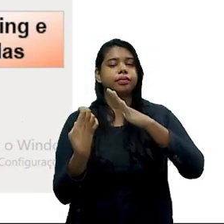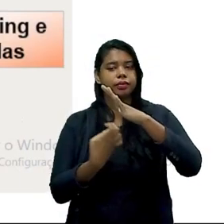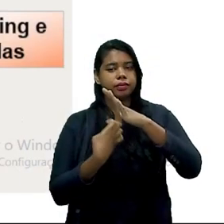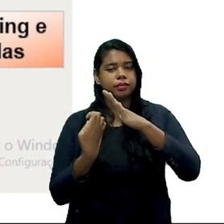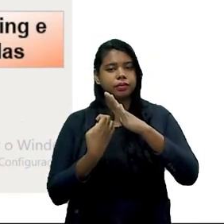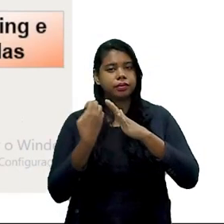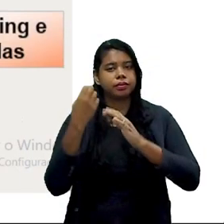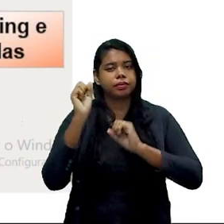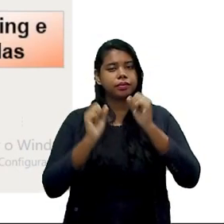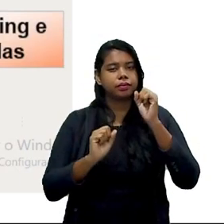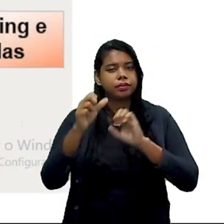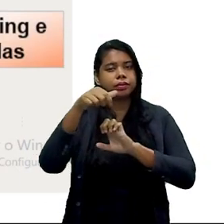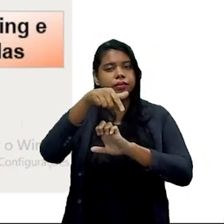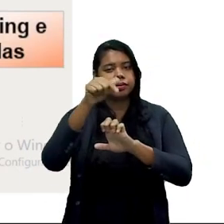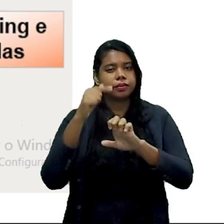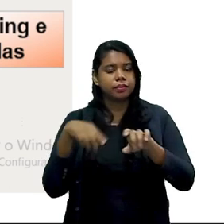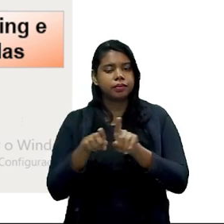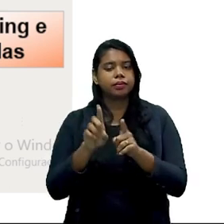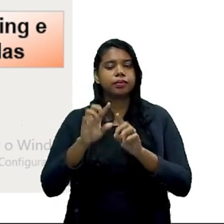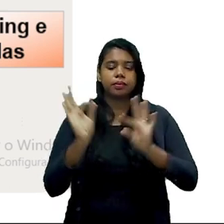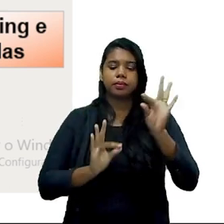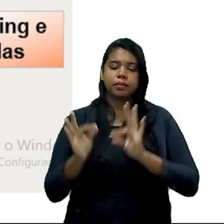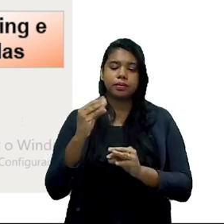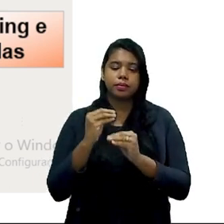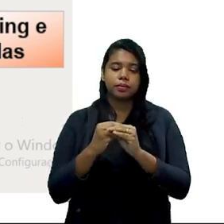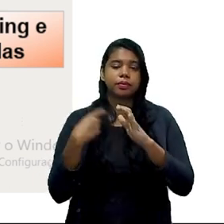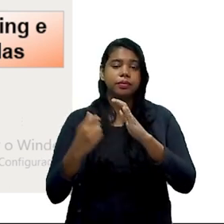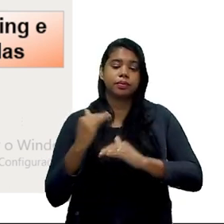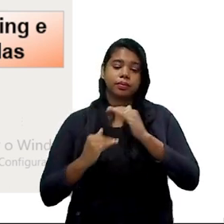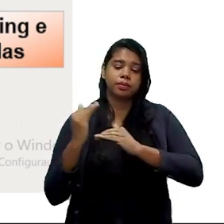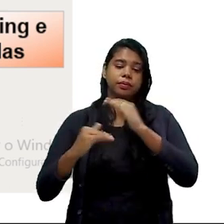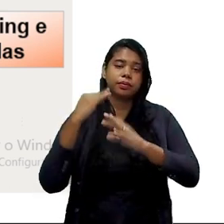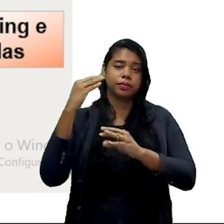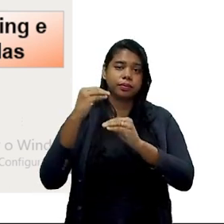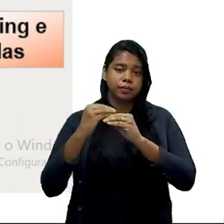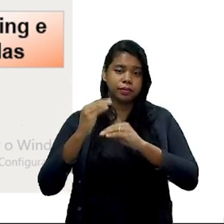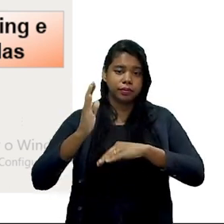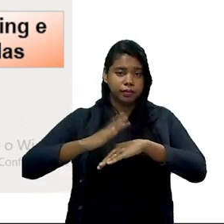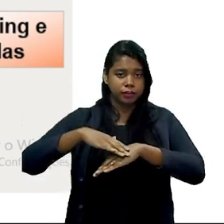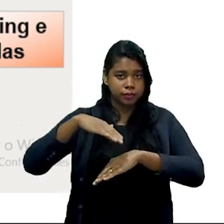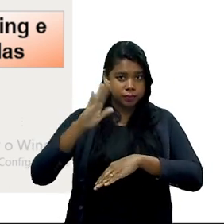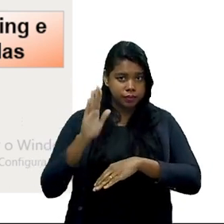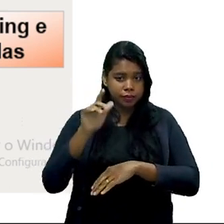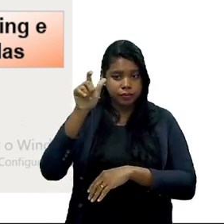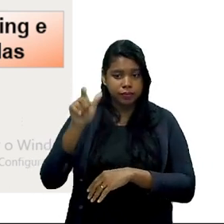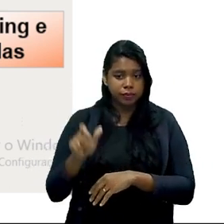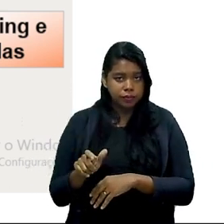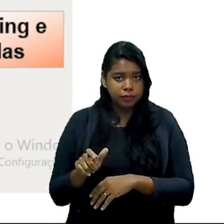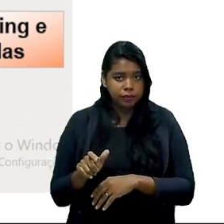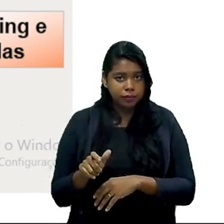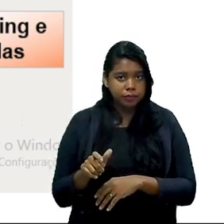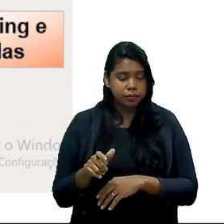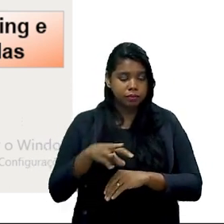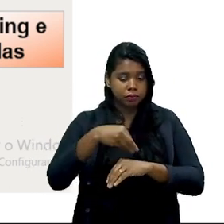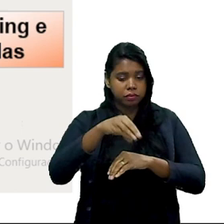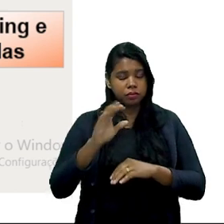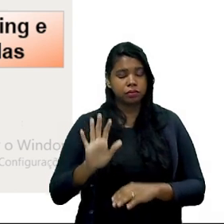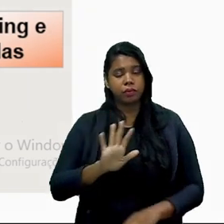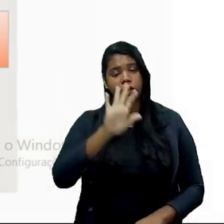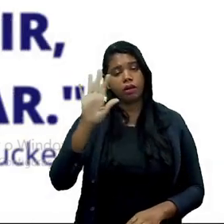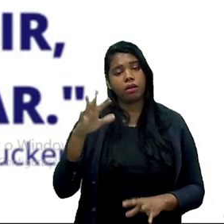recursos para a própria manutenção da empresa, para o crescimento e a prosperidade do empresário e do empreendimento em geral.